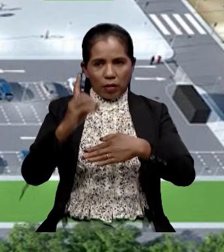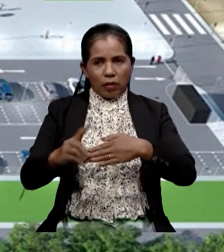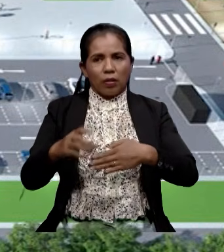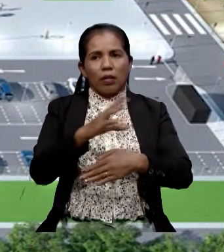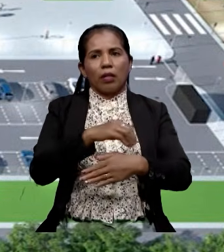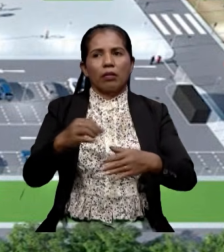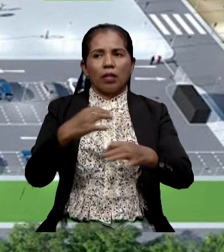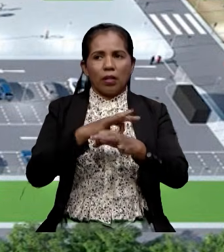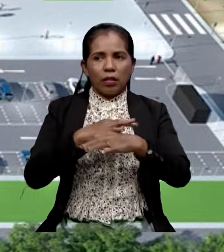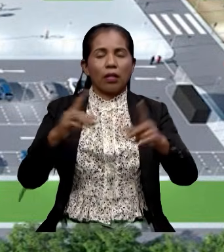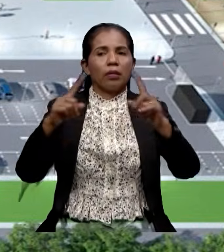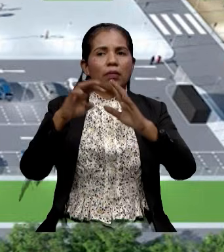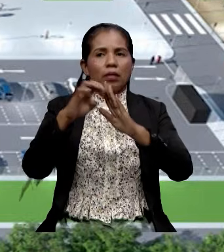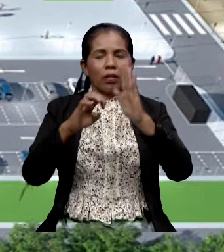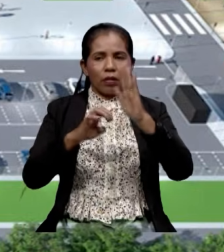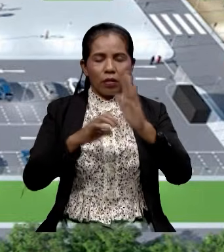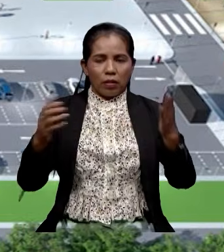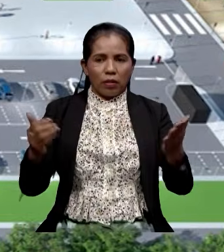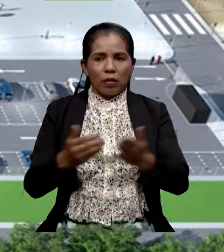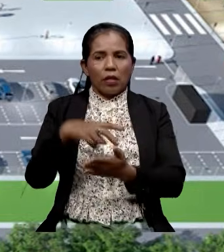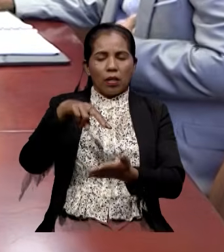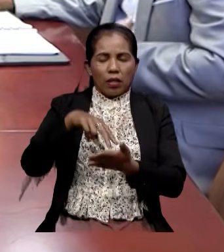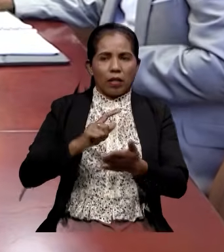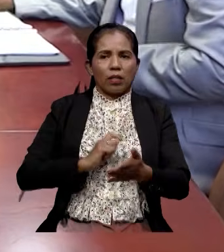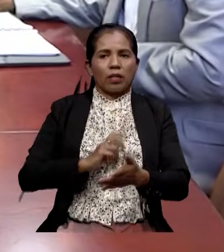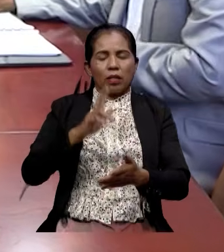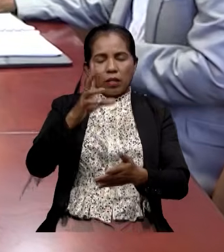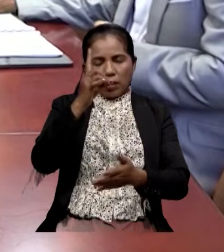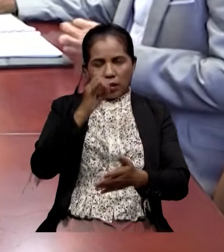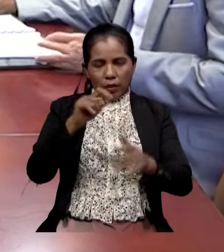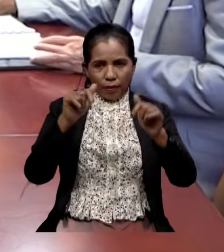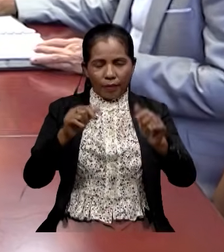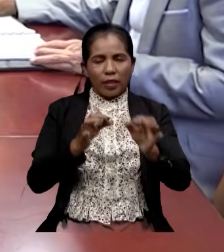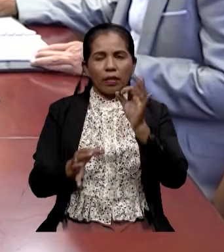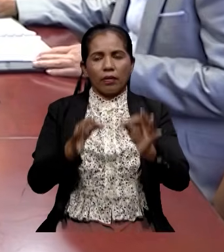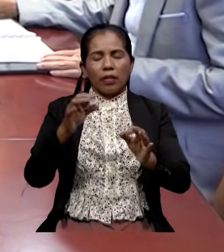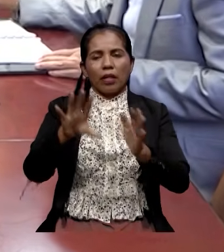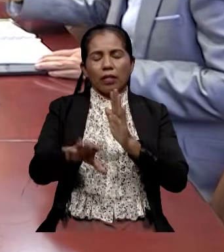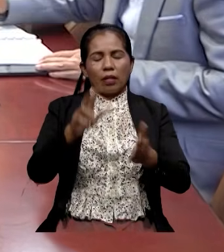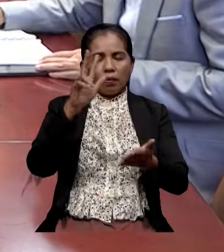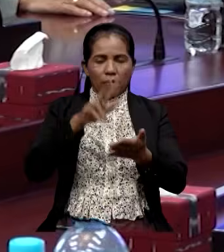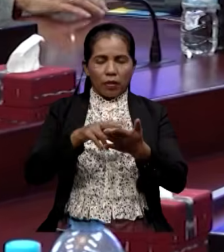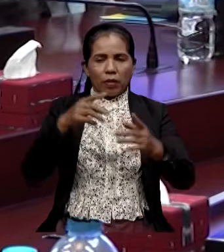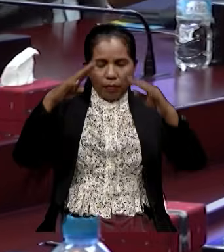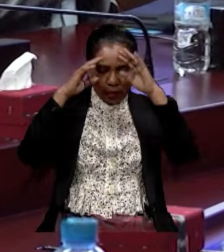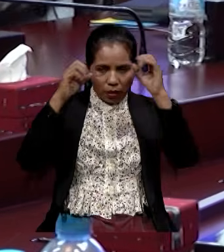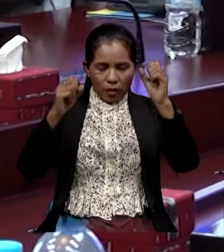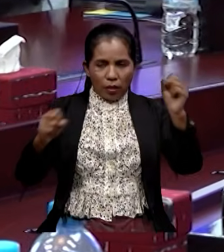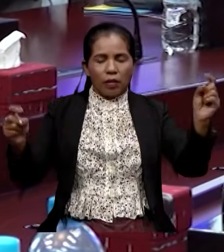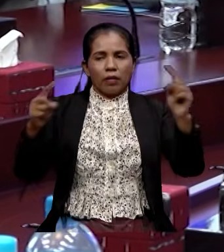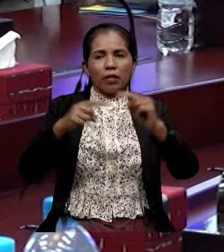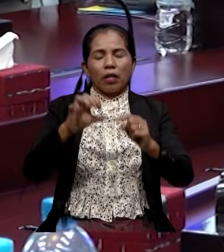gestão e manutenção, para estádio Futebol Fonte Beatuari e Tacitolo Dili. Mas que reta na aprovação, presidente da Federação